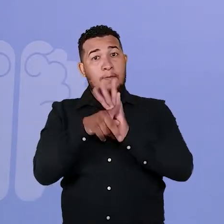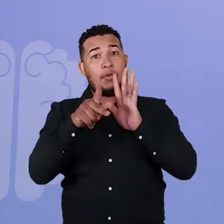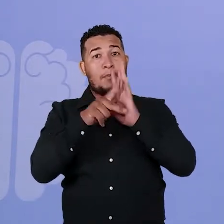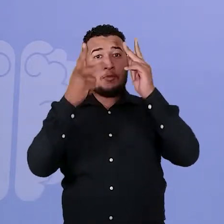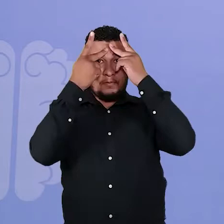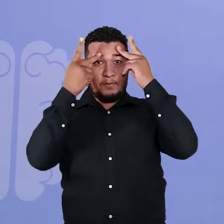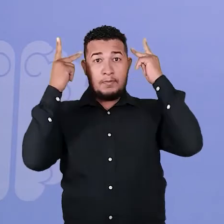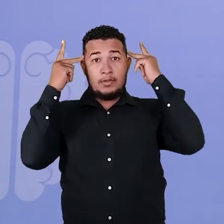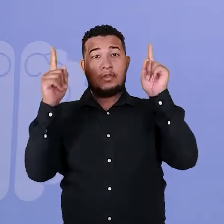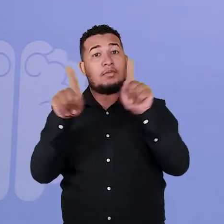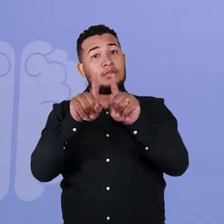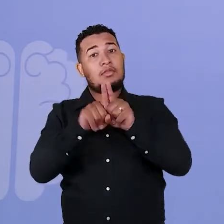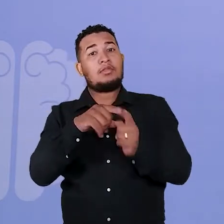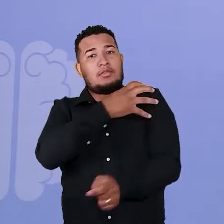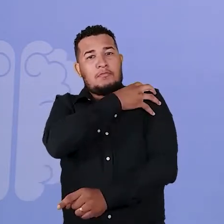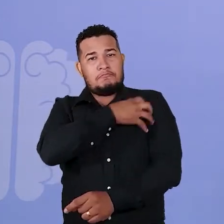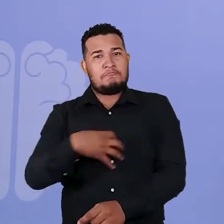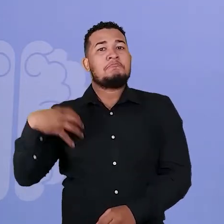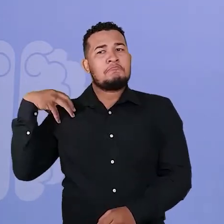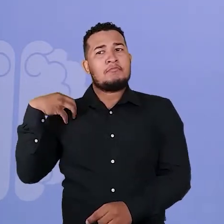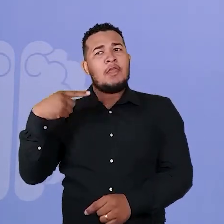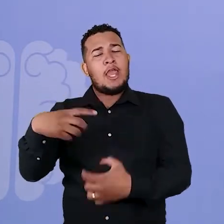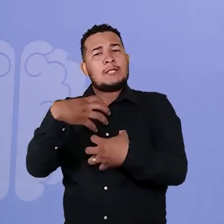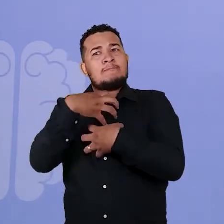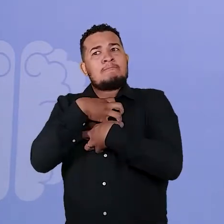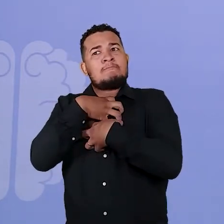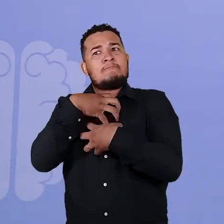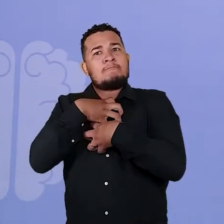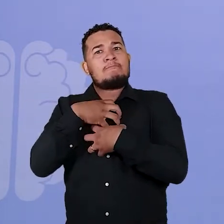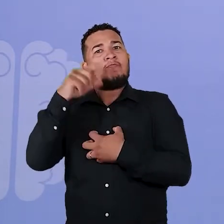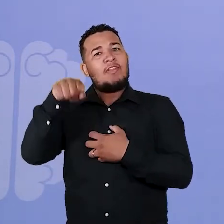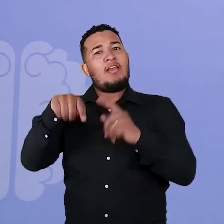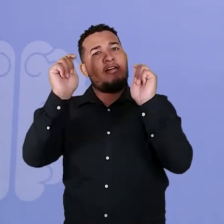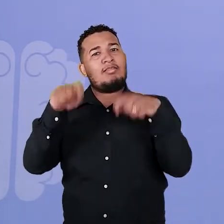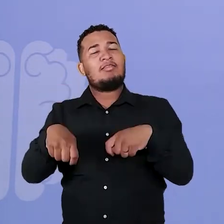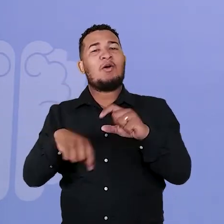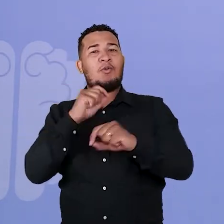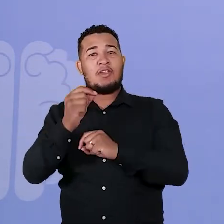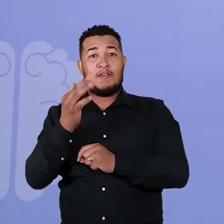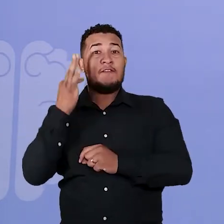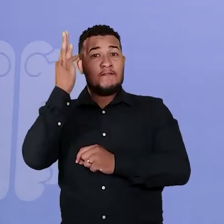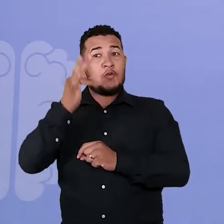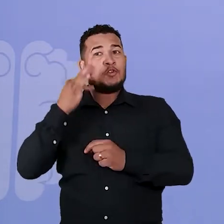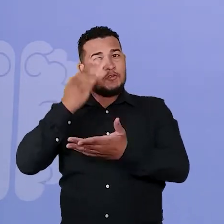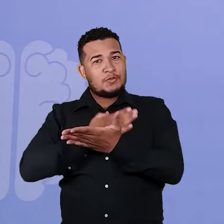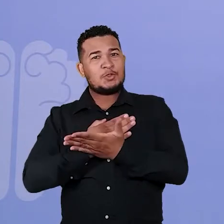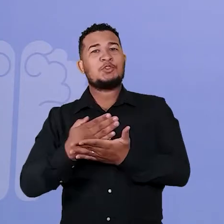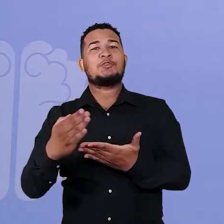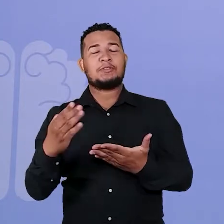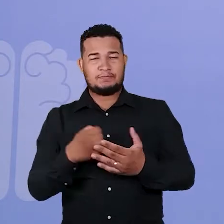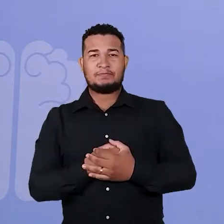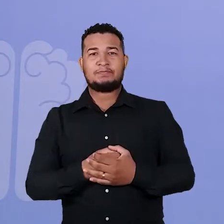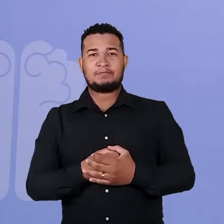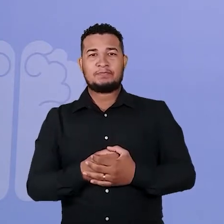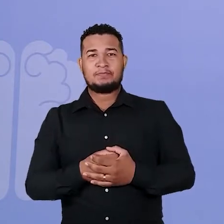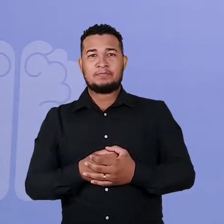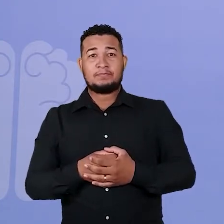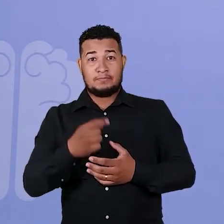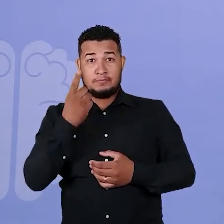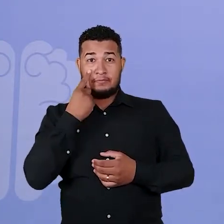experiência de Platão e Aristóteles, é essa sensação que faz a filosofia